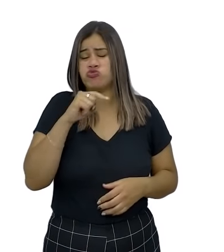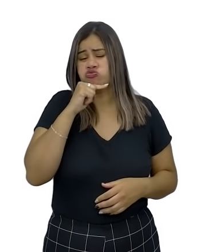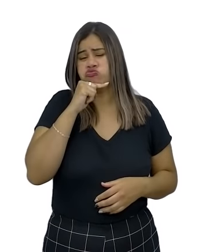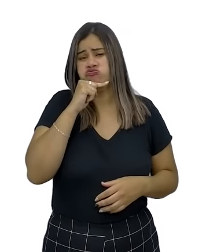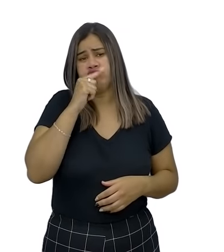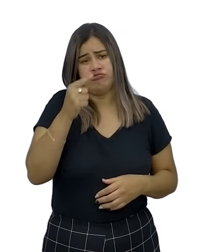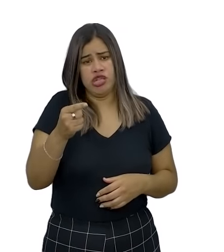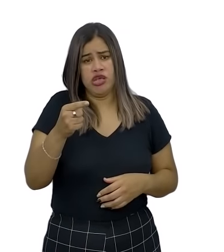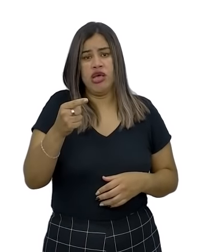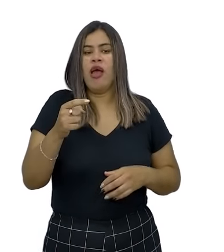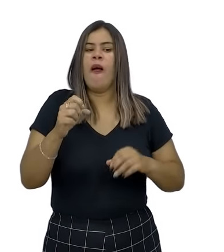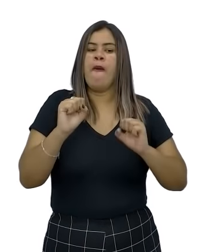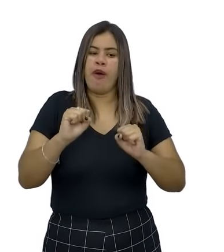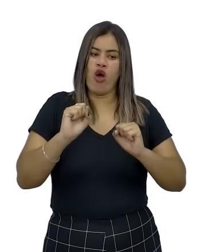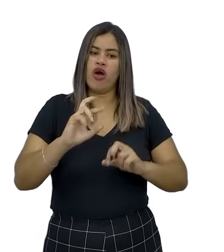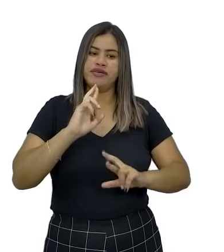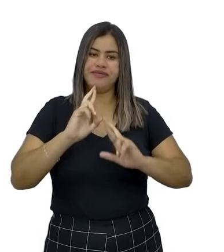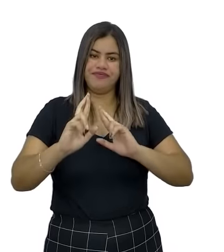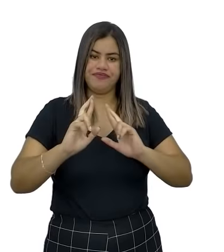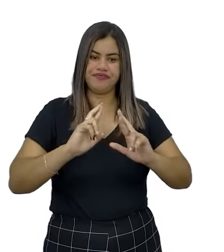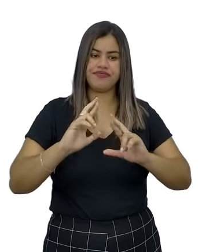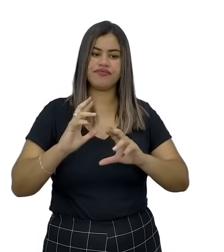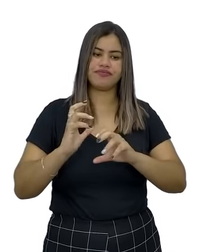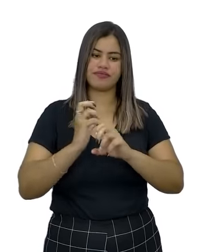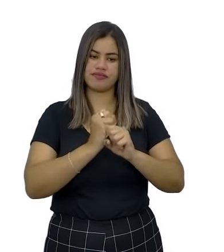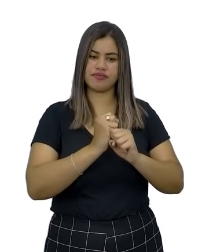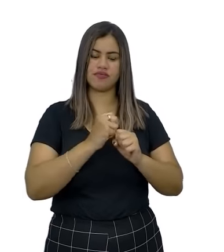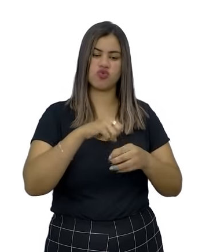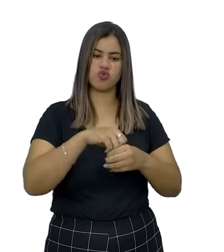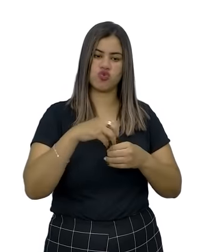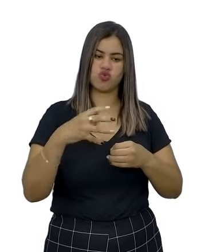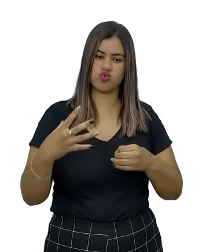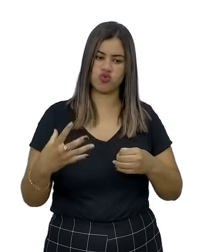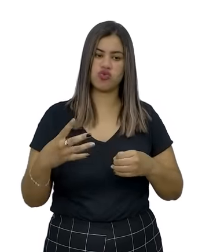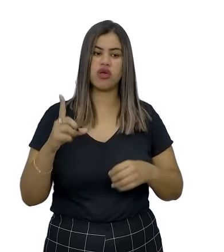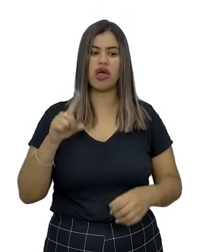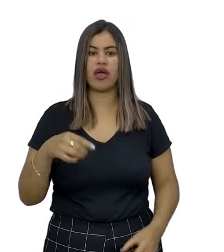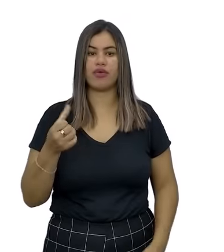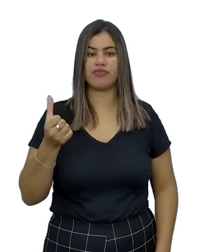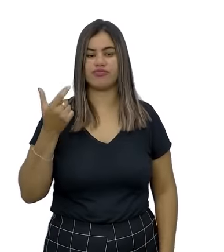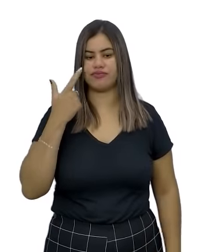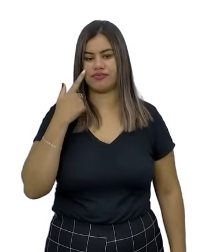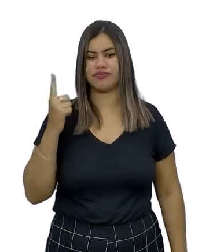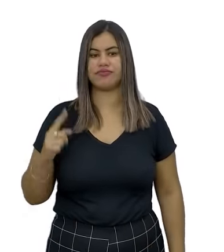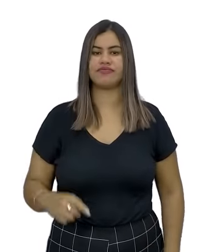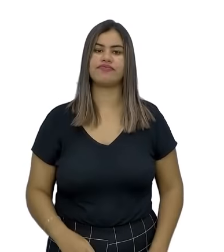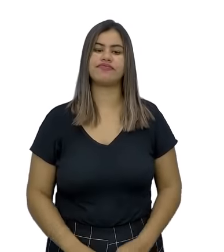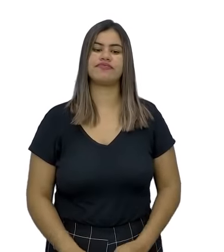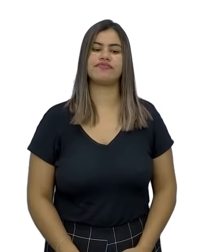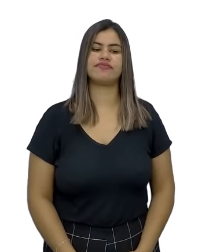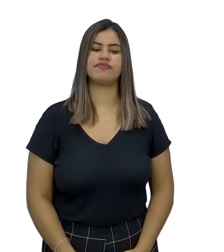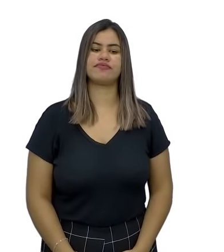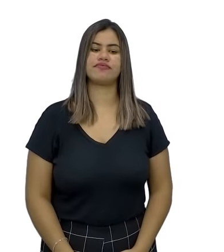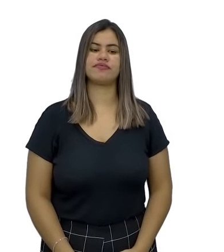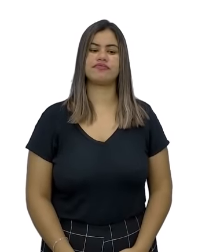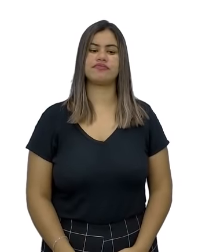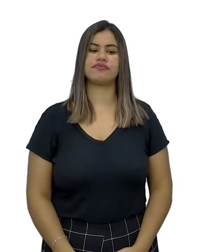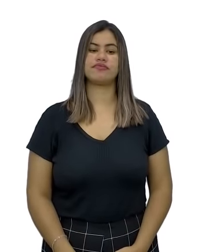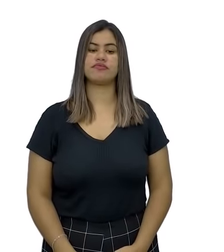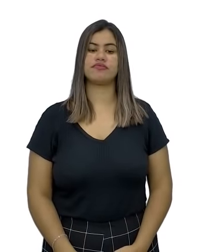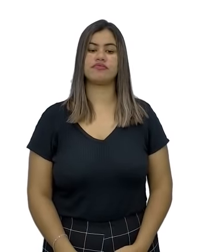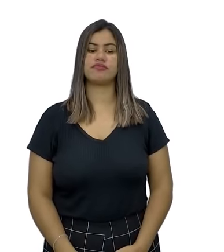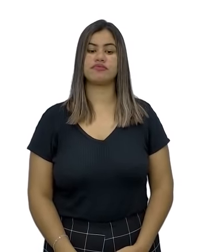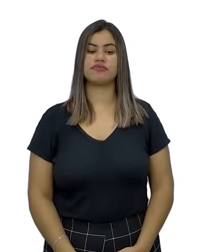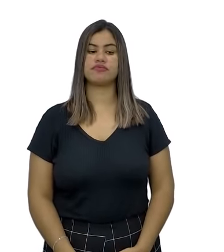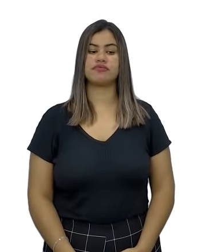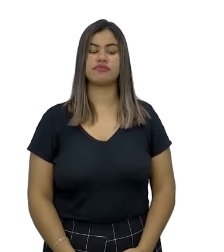levem apenas o problema que está no material Aprender Sempre, que é o problema 6, tá? Do sétimo ano. Tem em todos